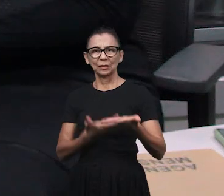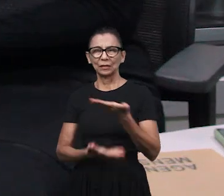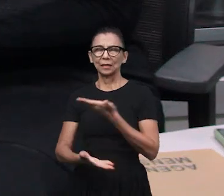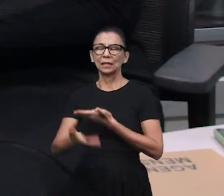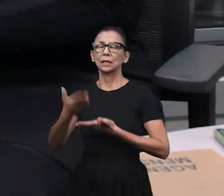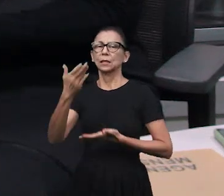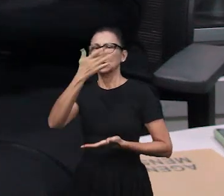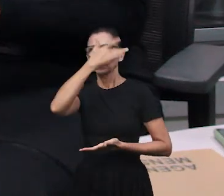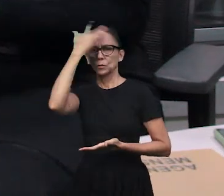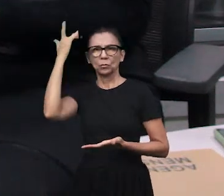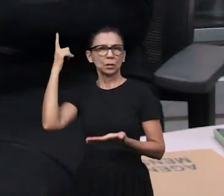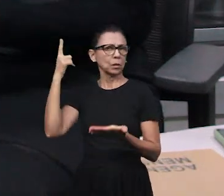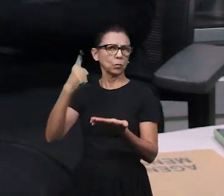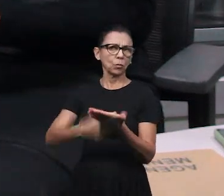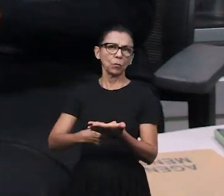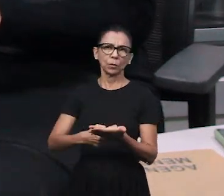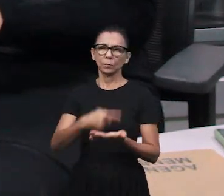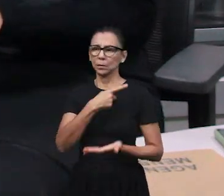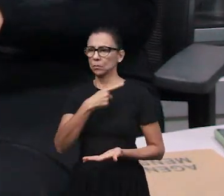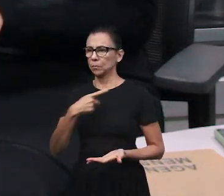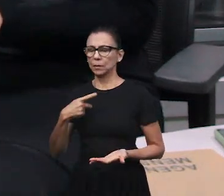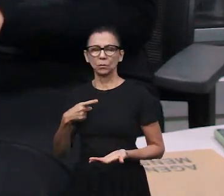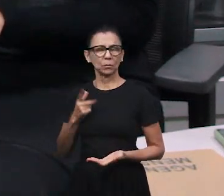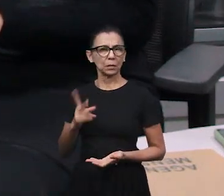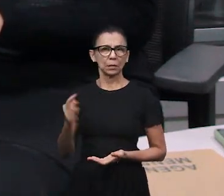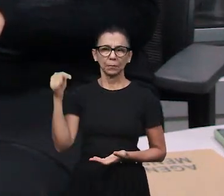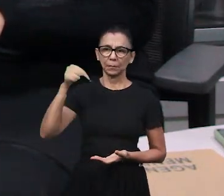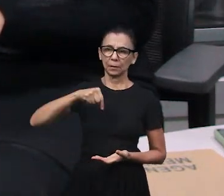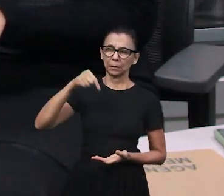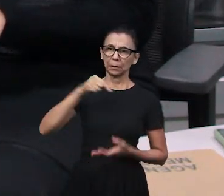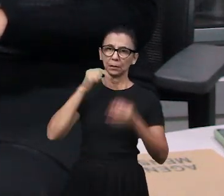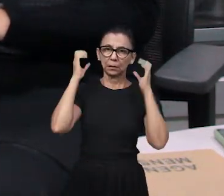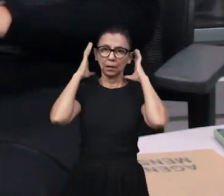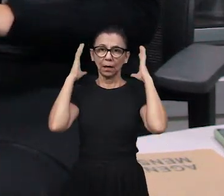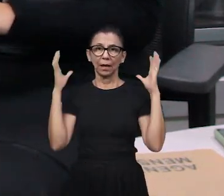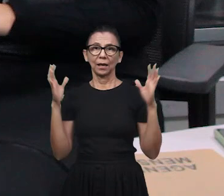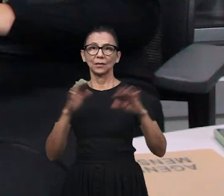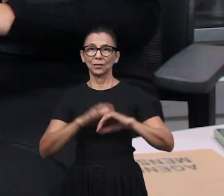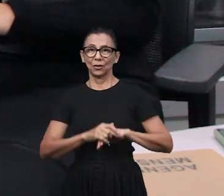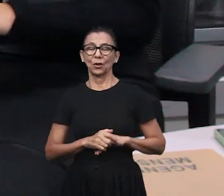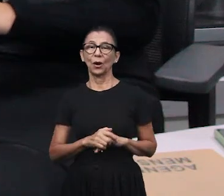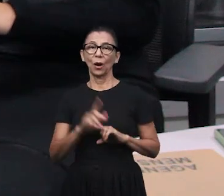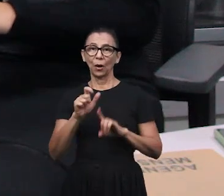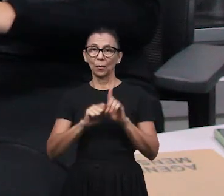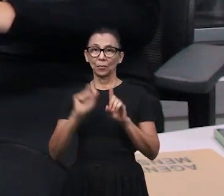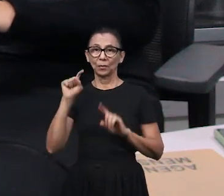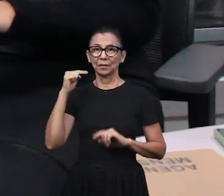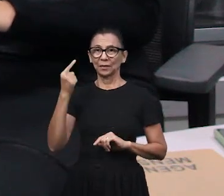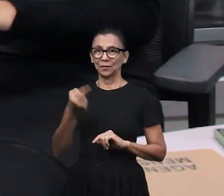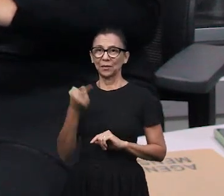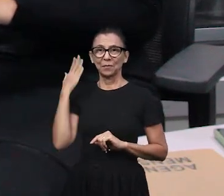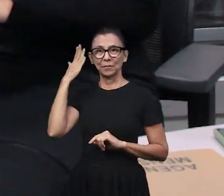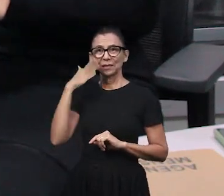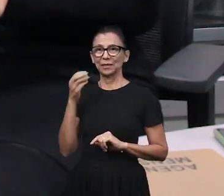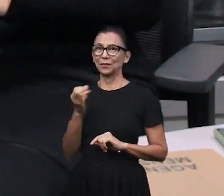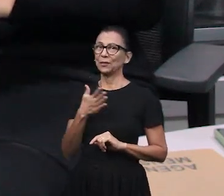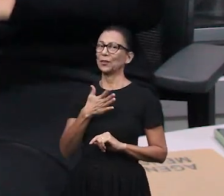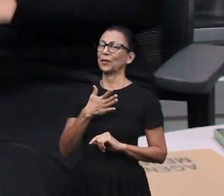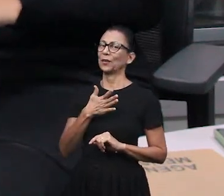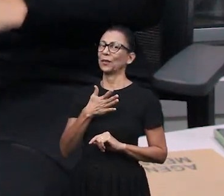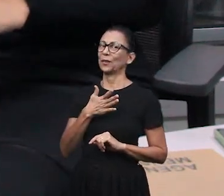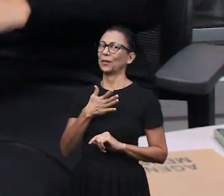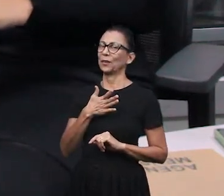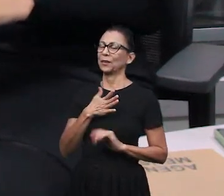responsável no sentido de compromisso, de pastores que estão sempre aqui na rádio. E, aliás, no mês de julho, tem mensagens novas, hein?